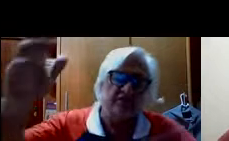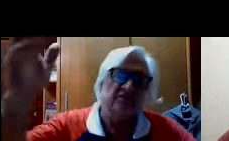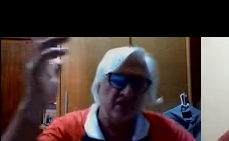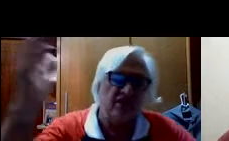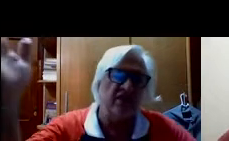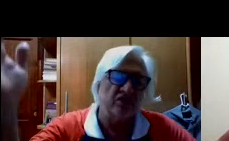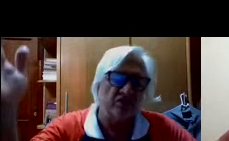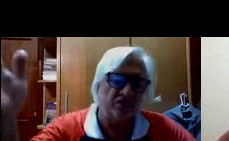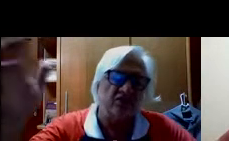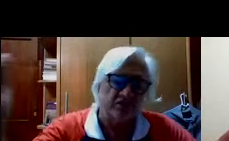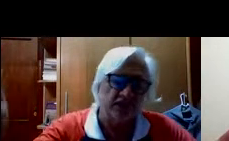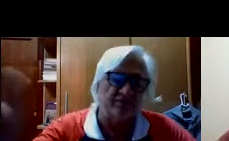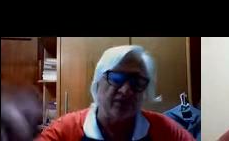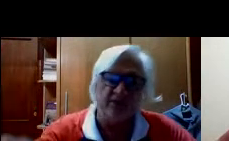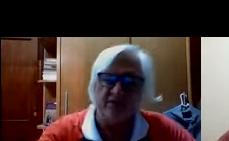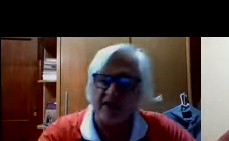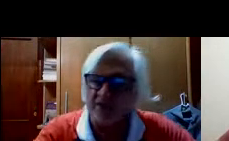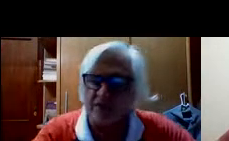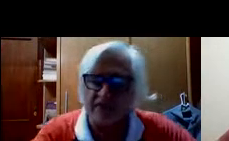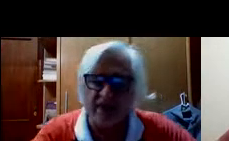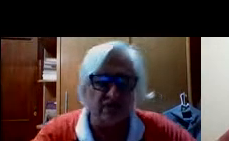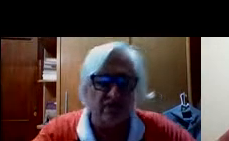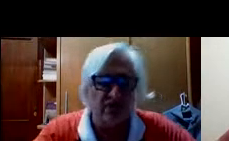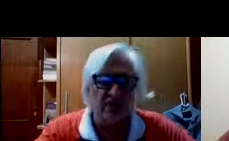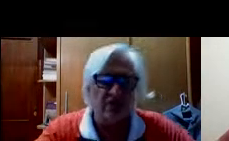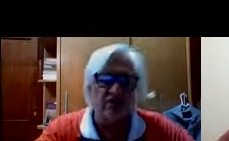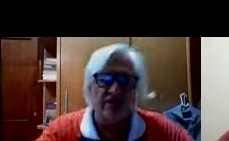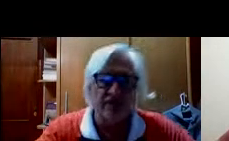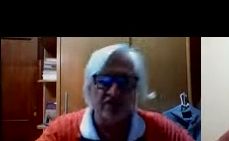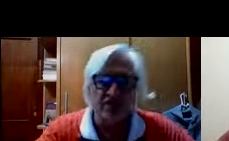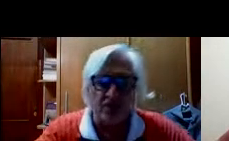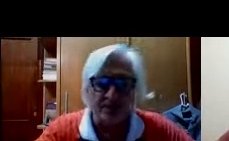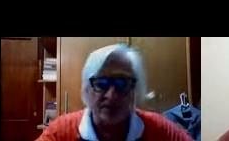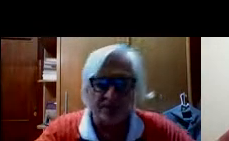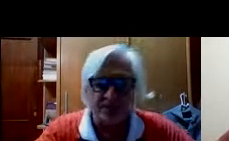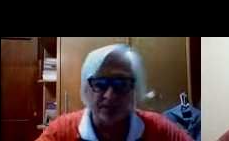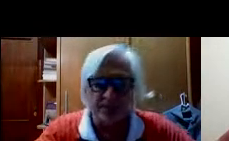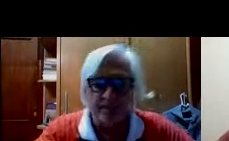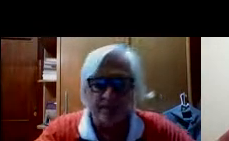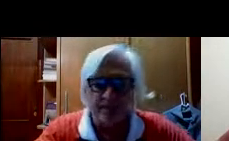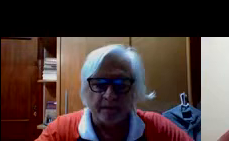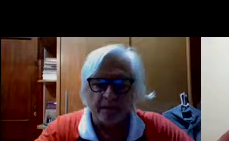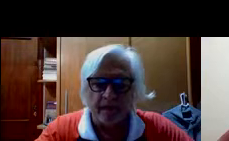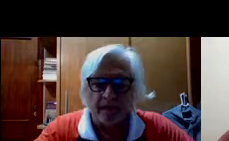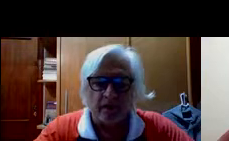professor, o que é isso? Tá? Pode parar e perguntar, não se aveste, não.